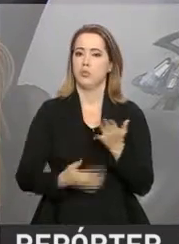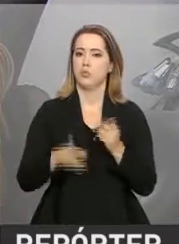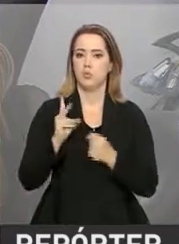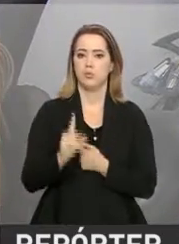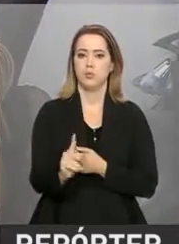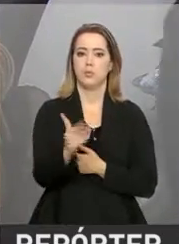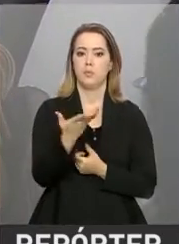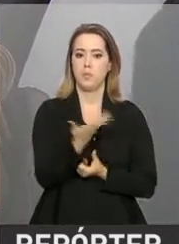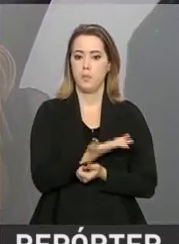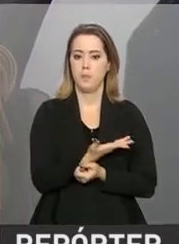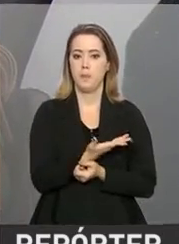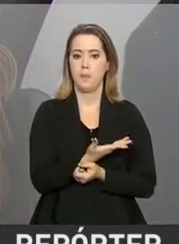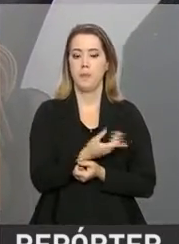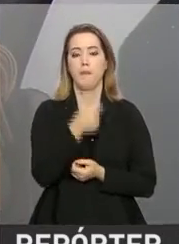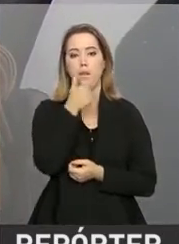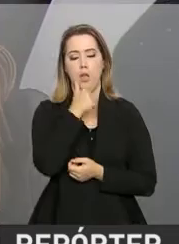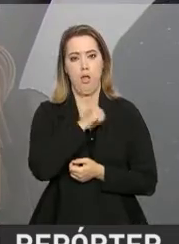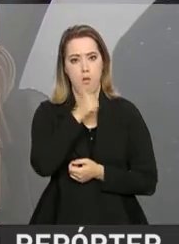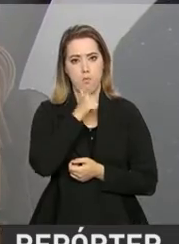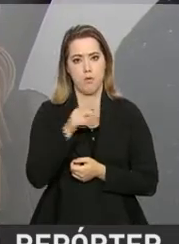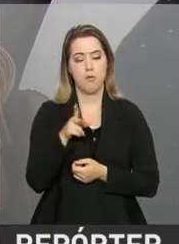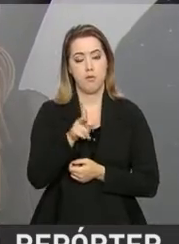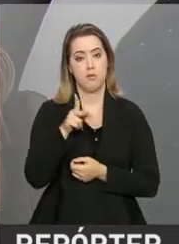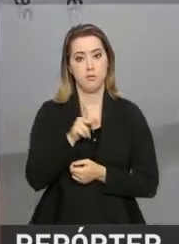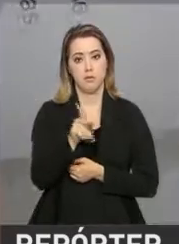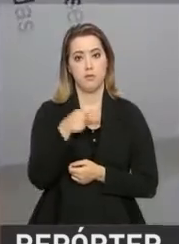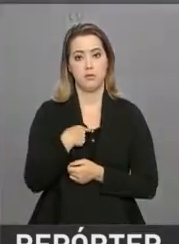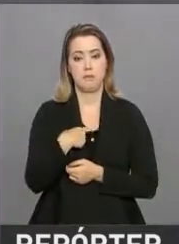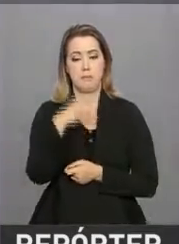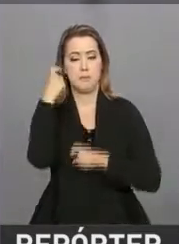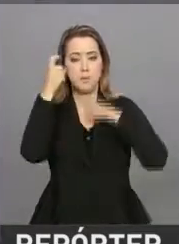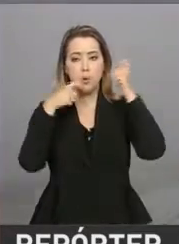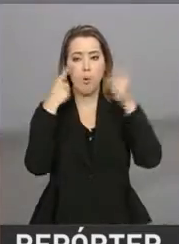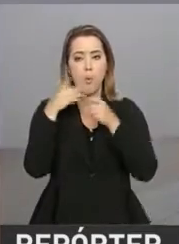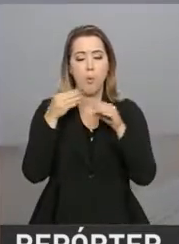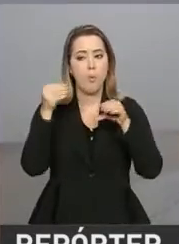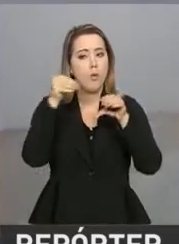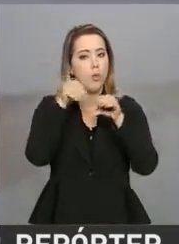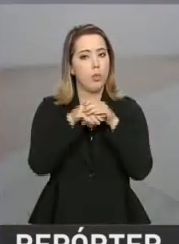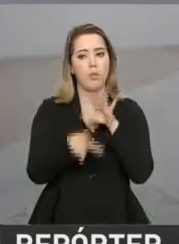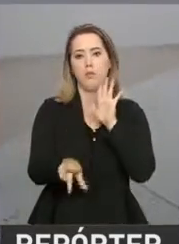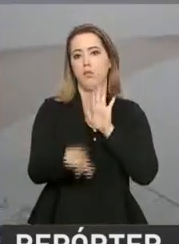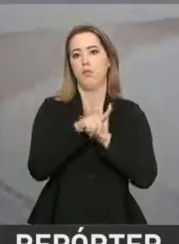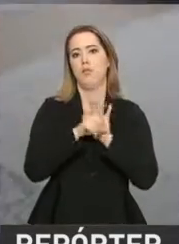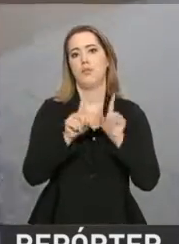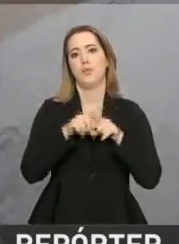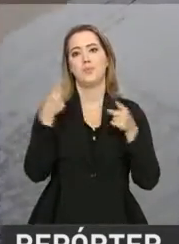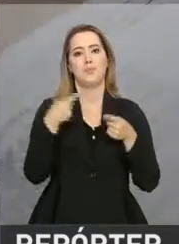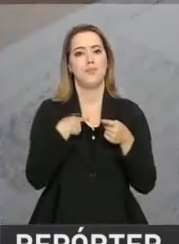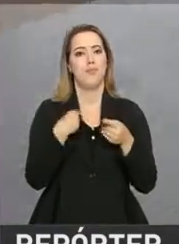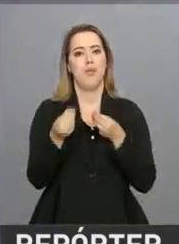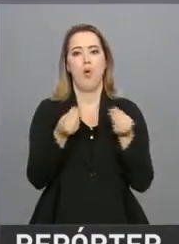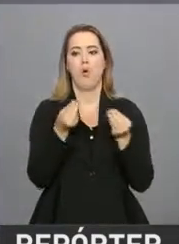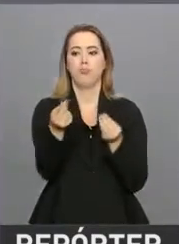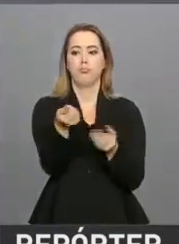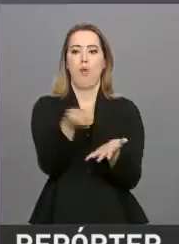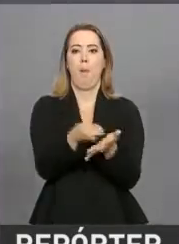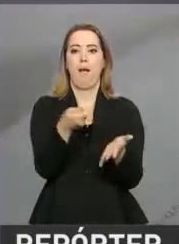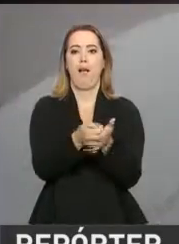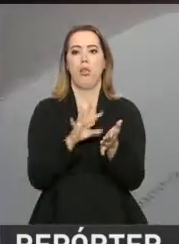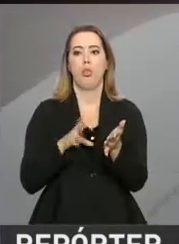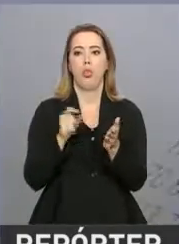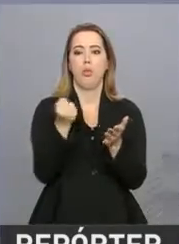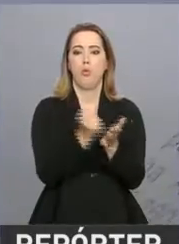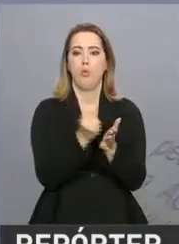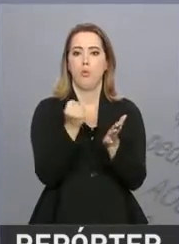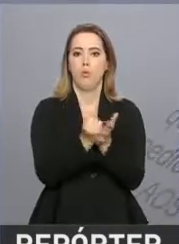Fabiola, proprietária do salão, sempre se preocupou em estar dentro da lei, mas não tinha condições de assinar a carteira de todos os funcionários. Negociou com o sindicato